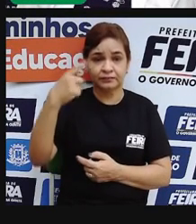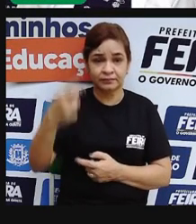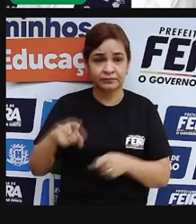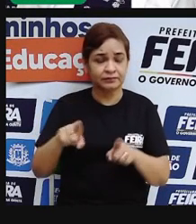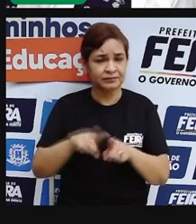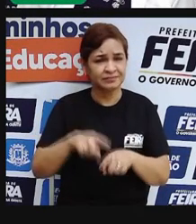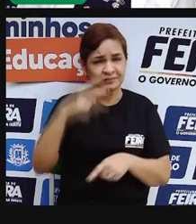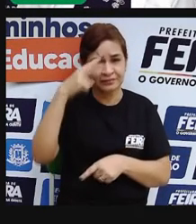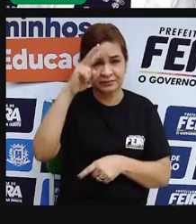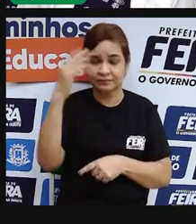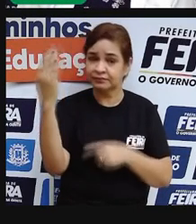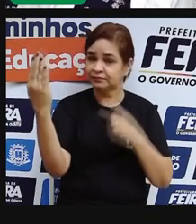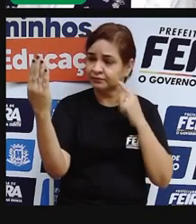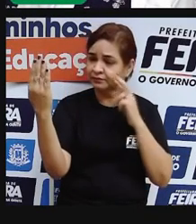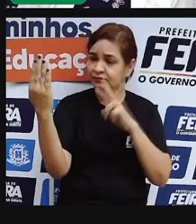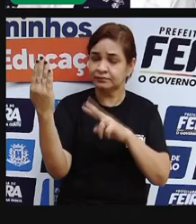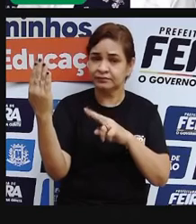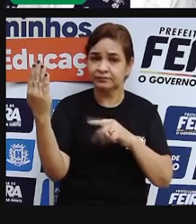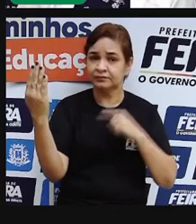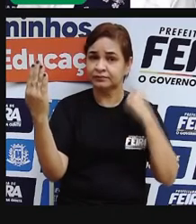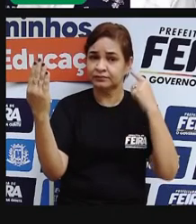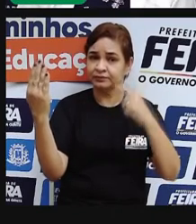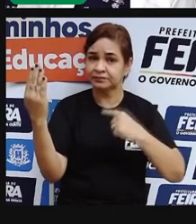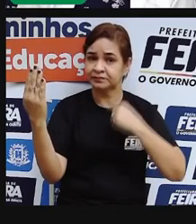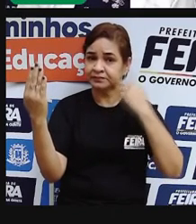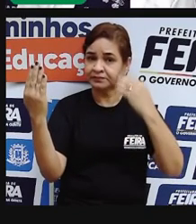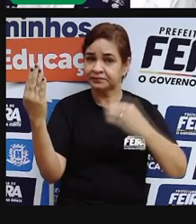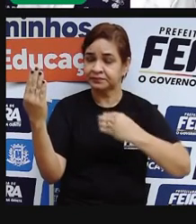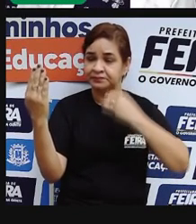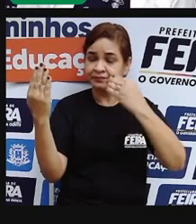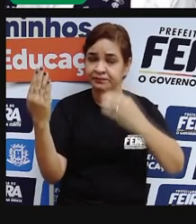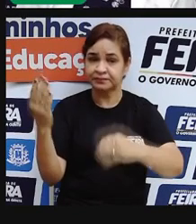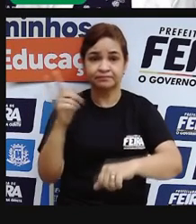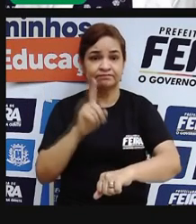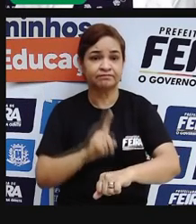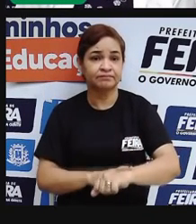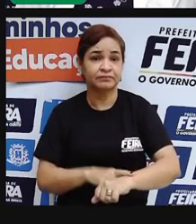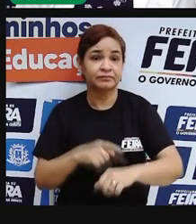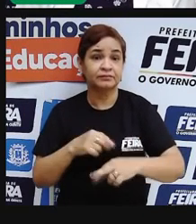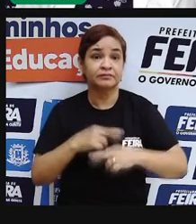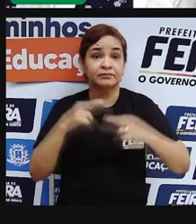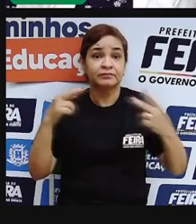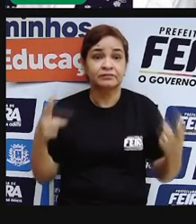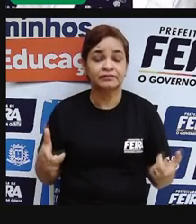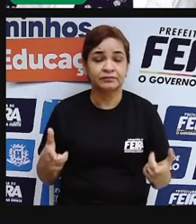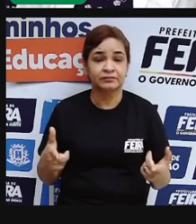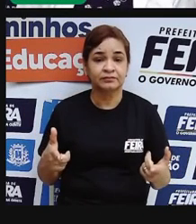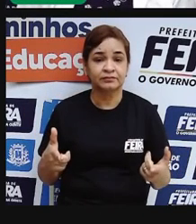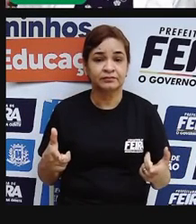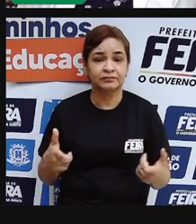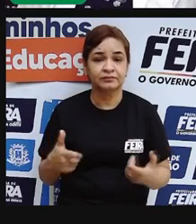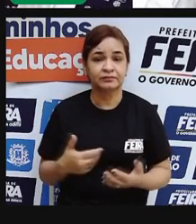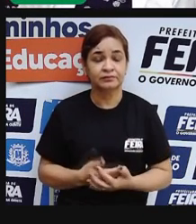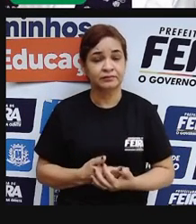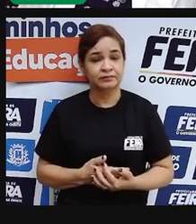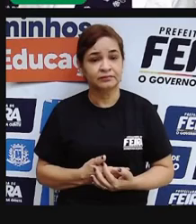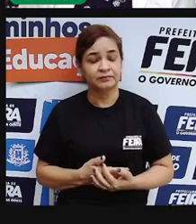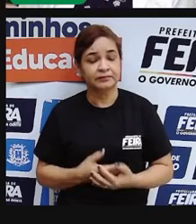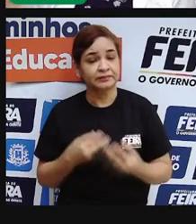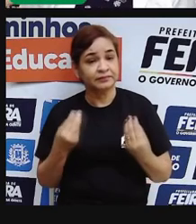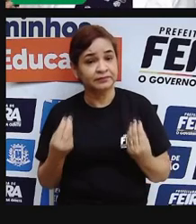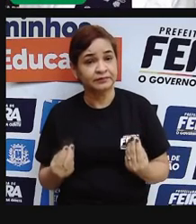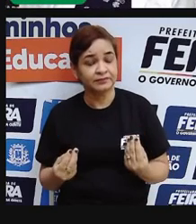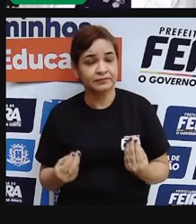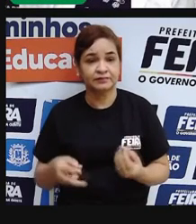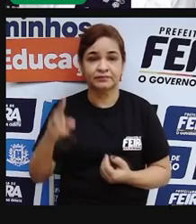vem as marcas dos anos e da passagem do tempo bom então é desse jeito que as nossas memórias